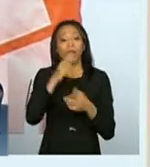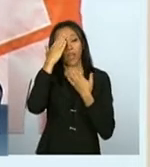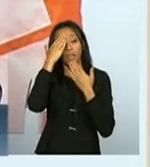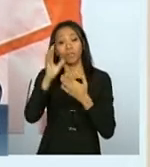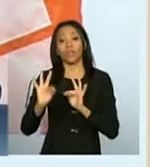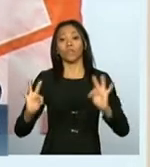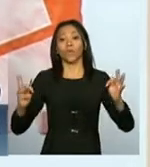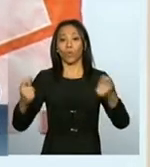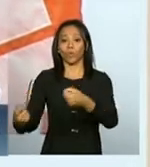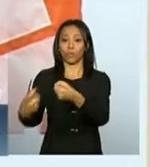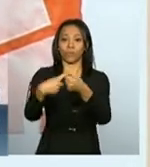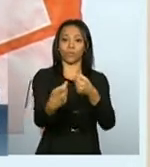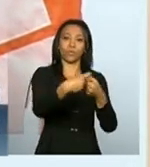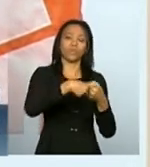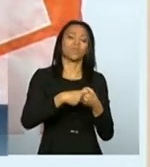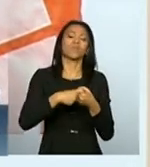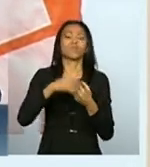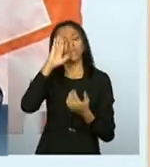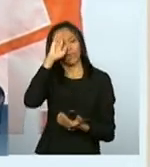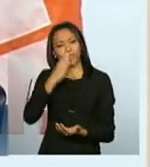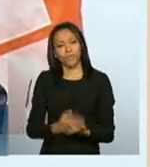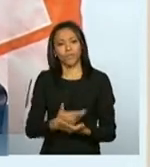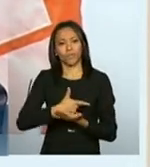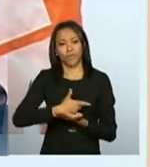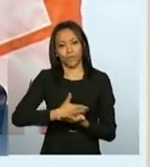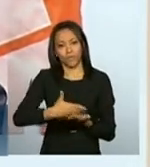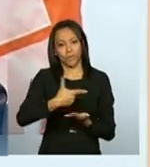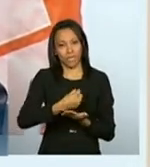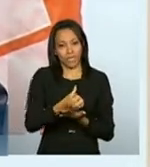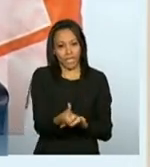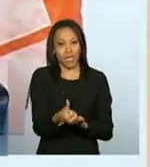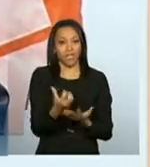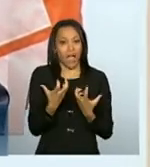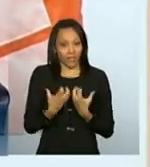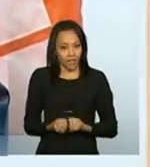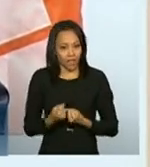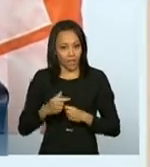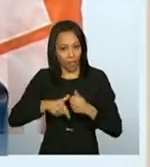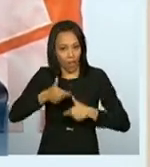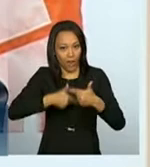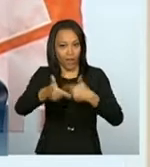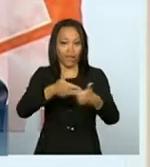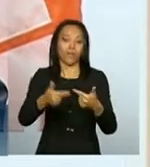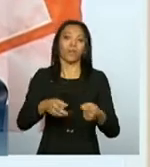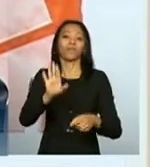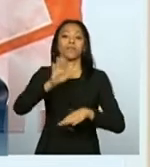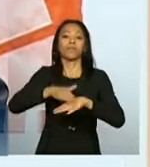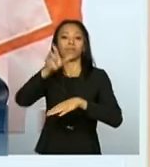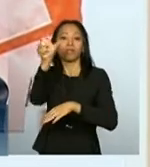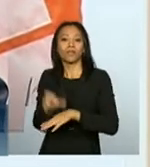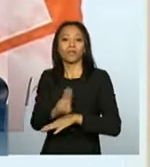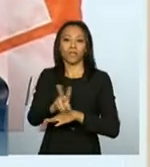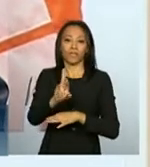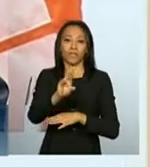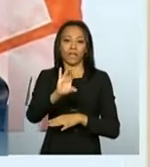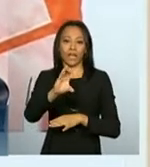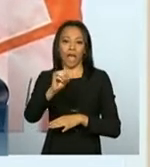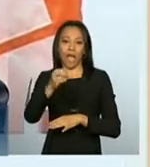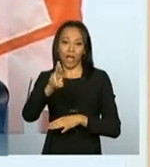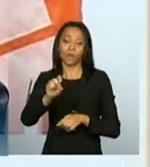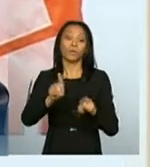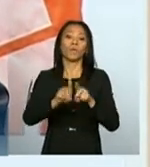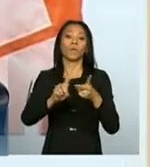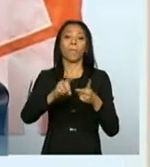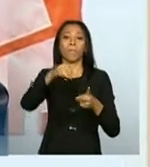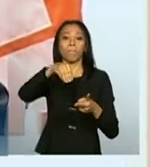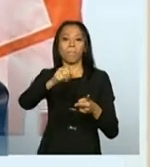colaboradores que em 2006 confiaram e se juntaram a nós, nas pessoas do José Ricardo, do Mairo Miranda e do